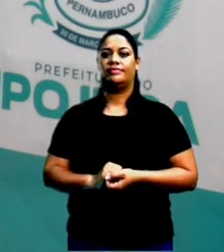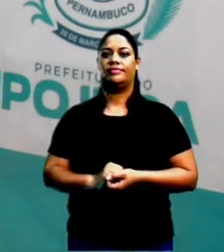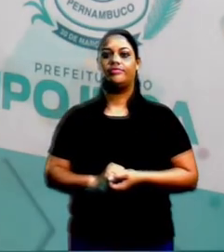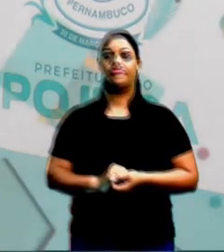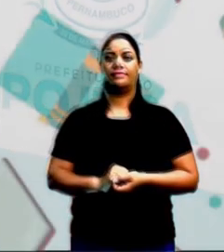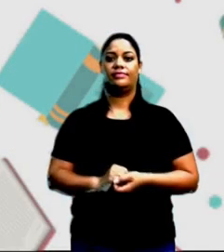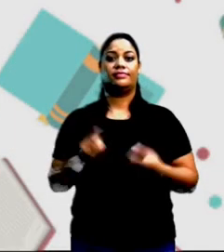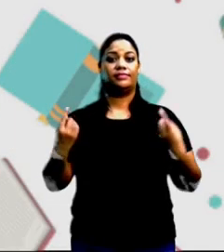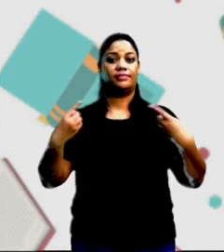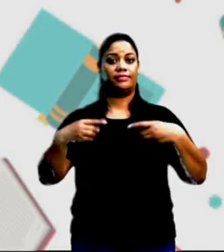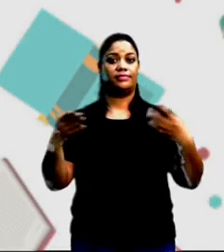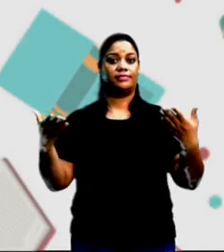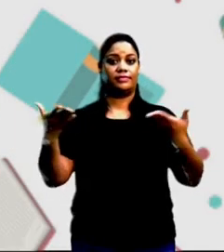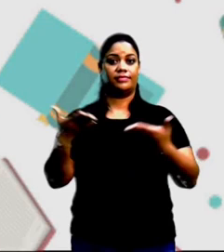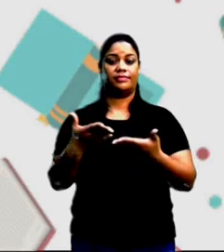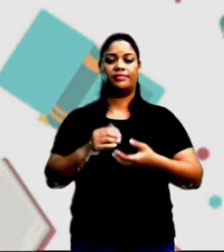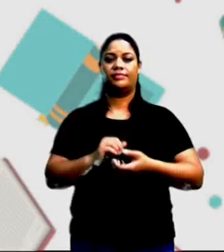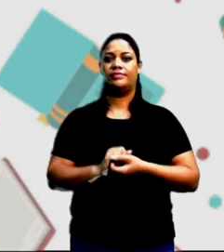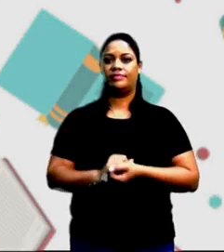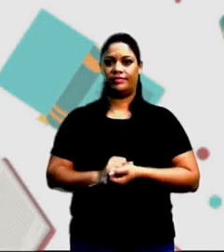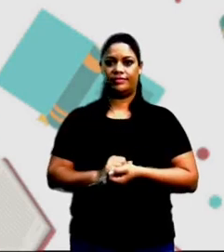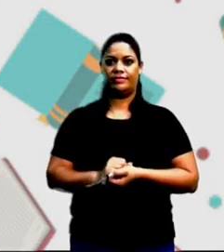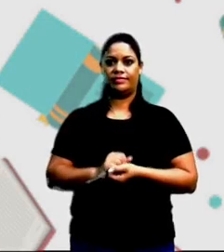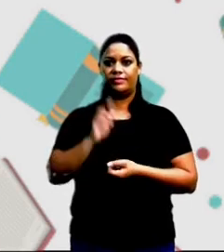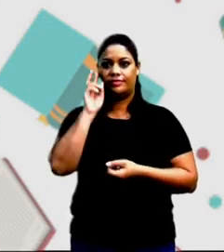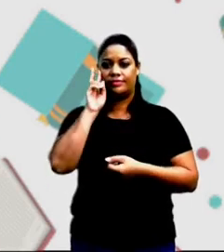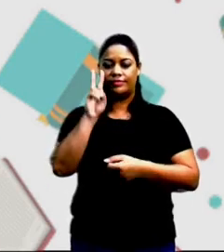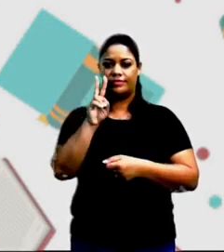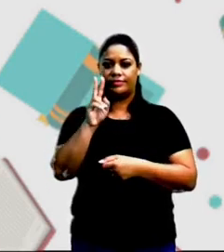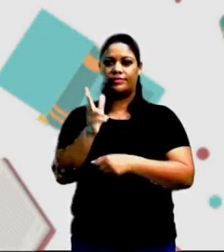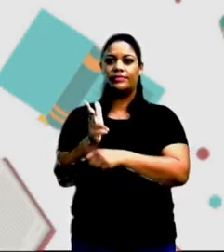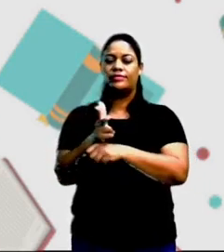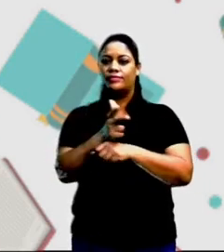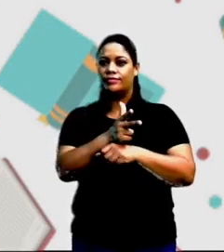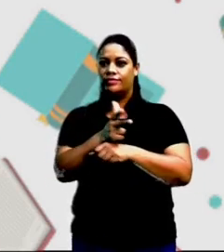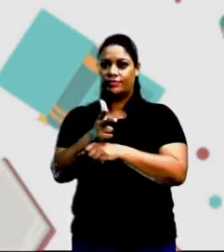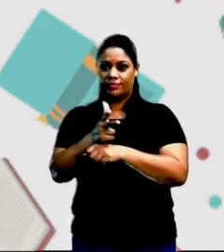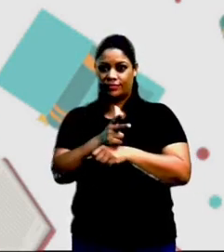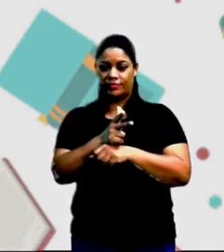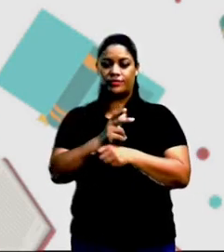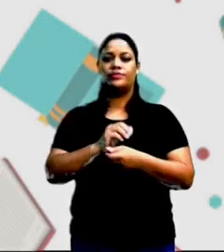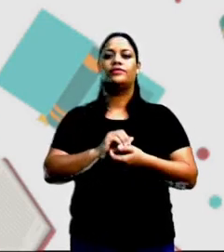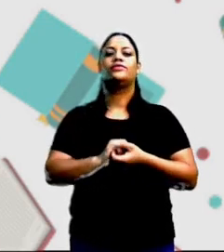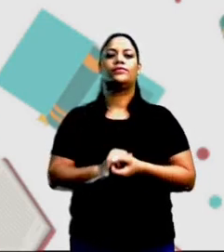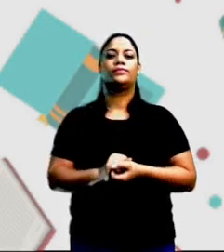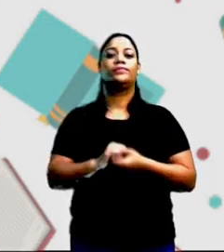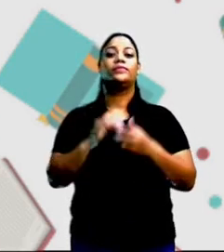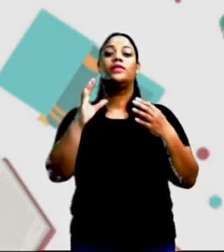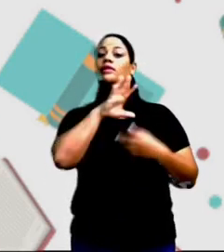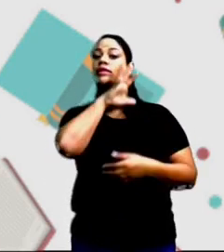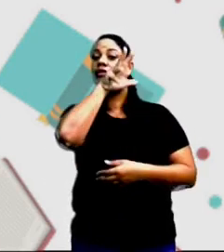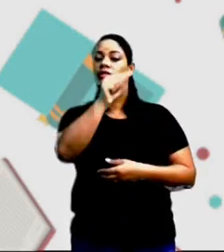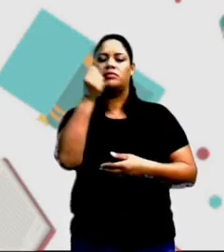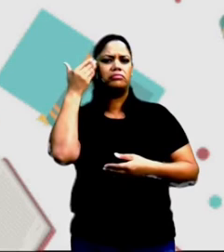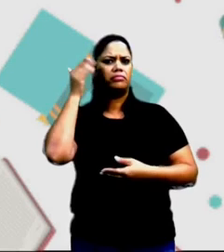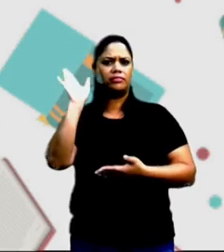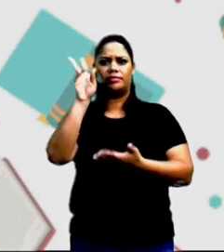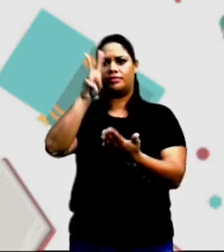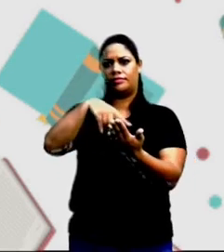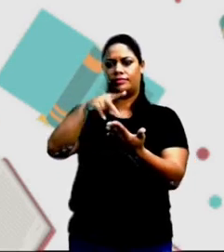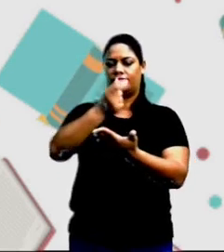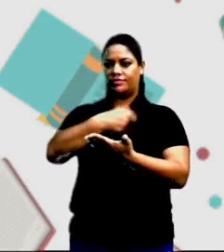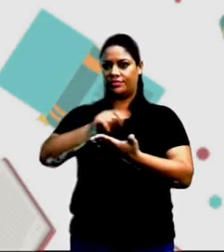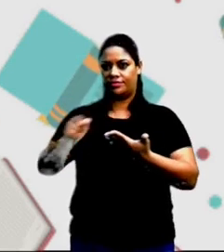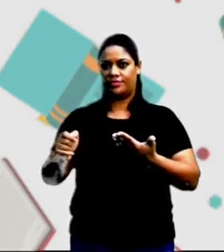Ó, desafio de hoje. Assista o vídeo O Leão que não sabia ler e escrever e conte